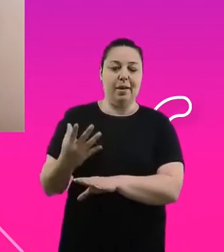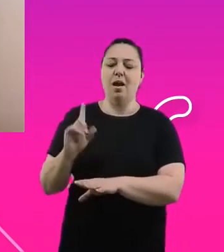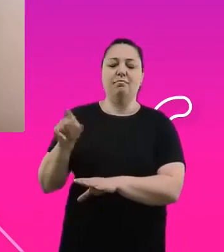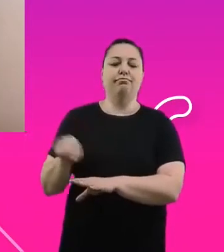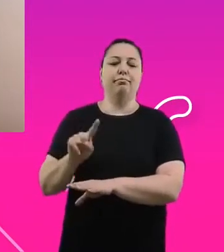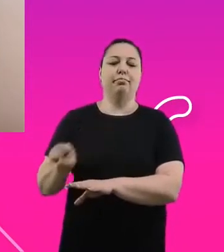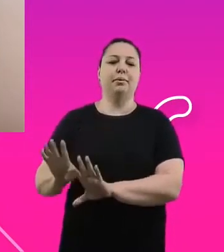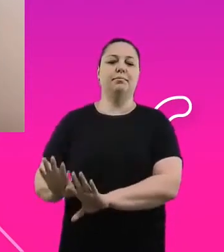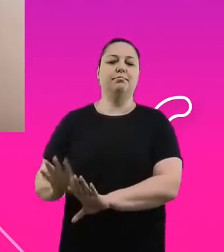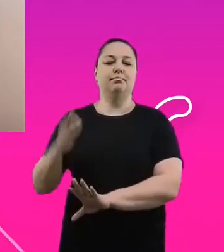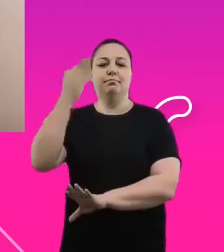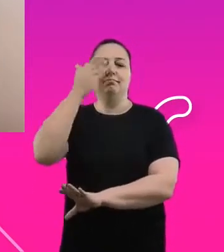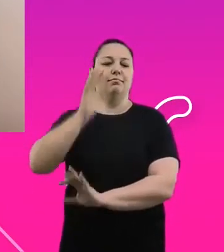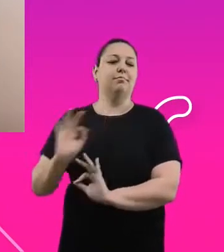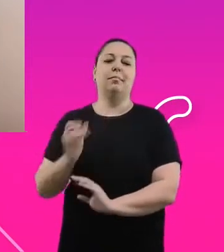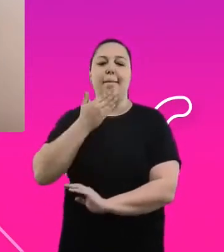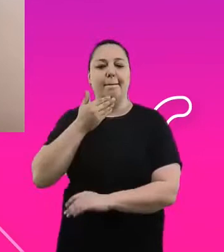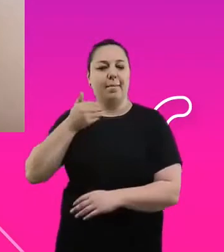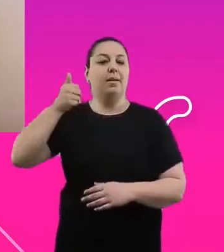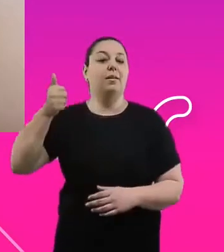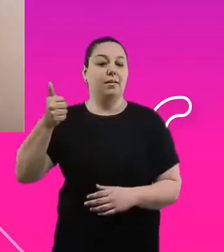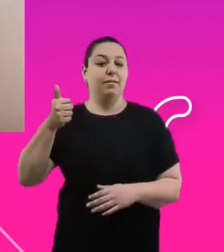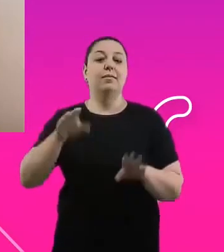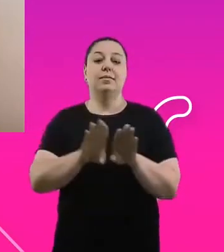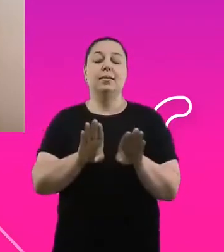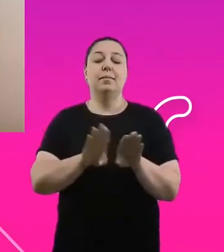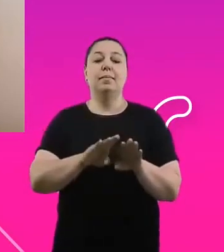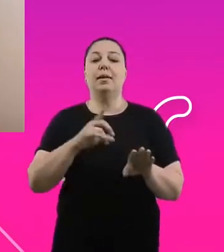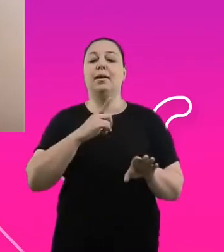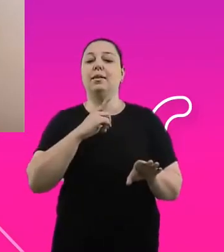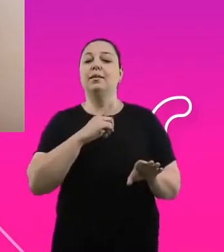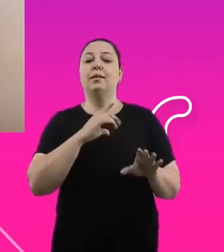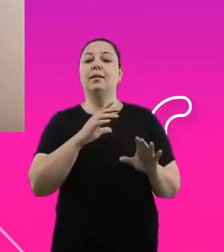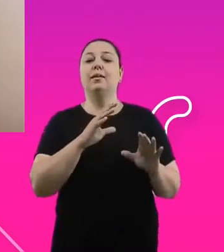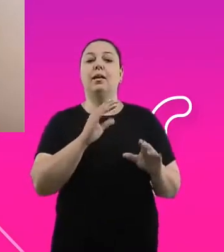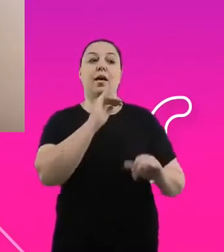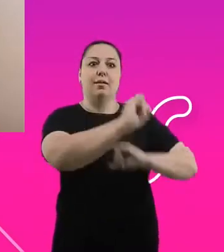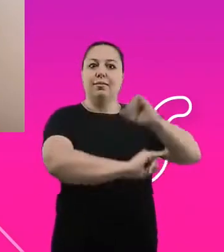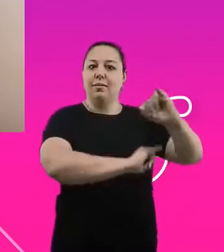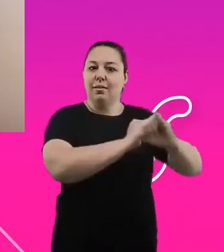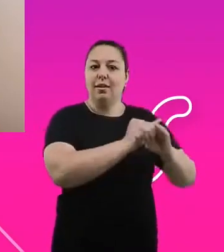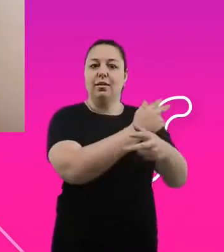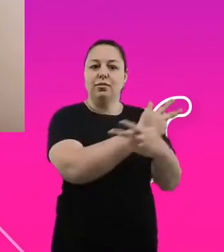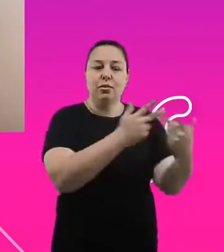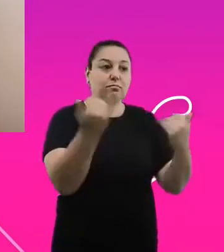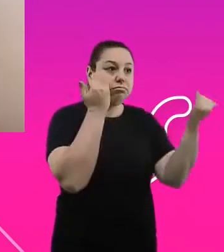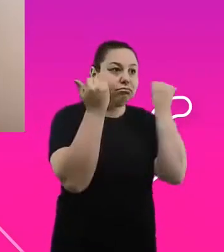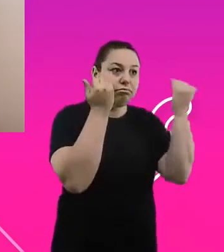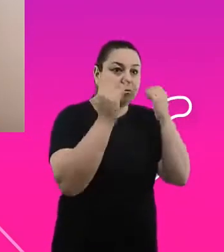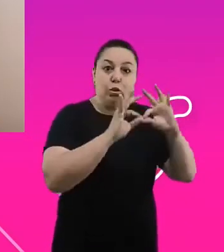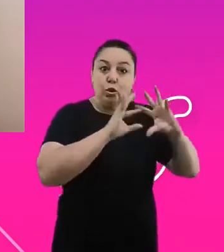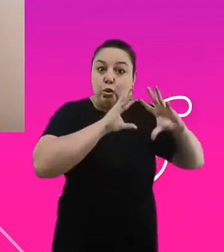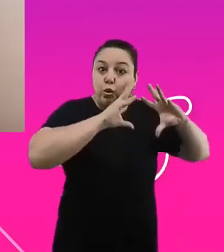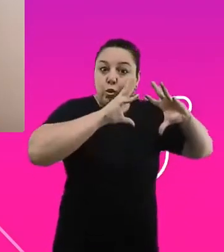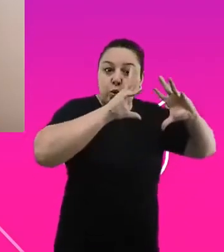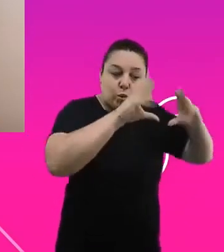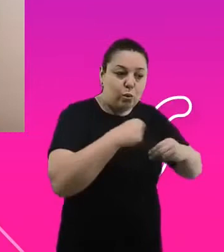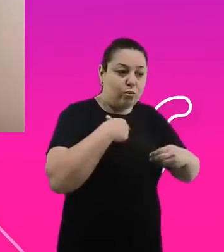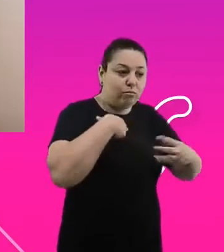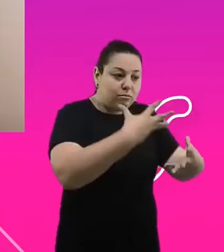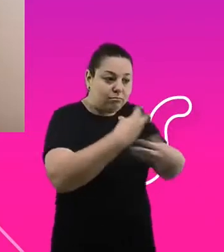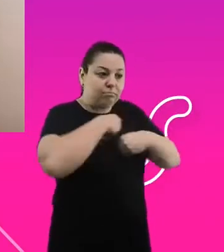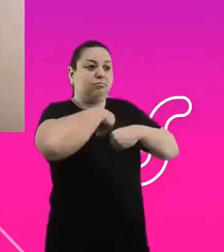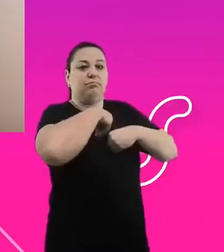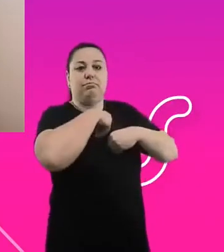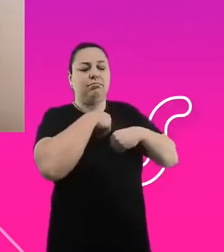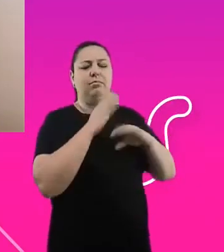também, né? Nem tudo que a gente consome na internet é informação para a gente sair carregando para a vida. Tem coisas que a gente pode deixar, outras para a gente se